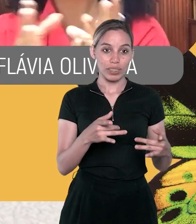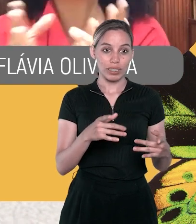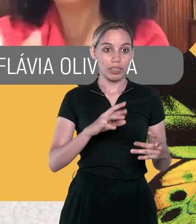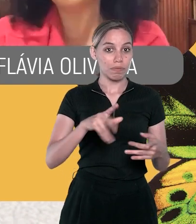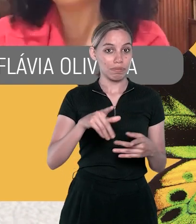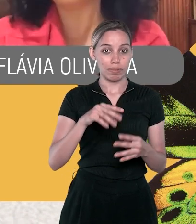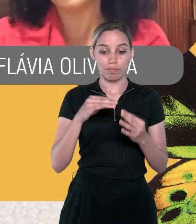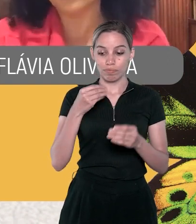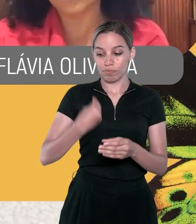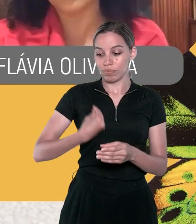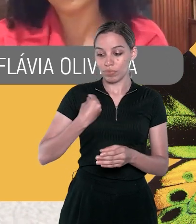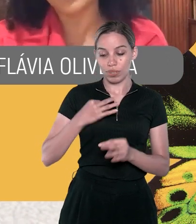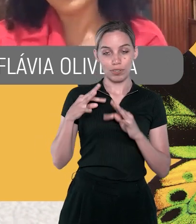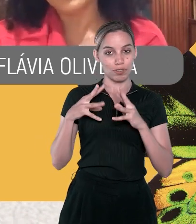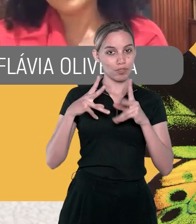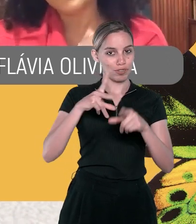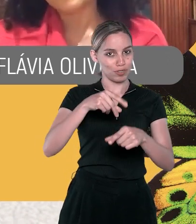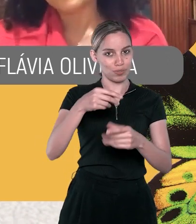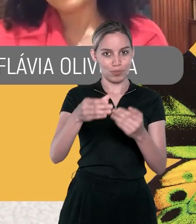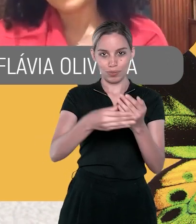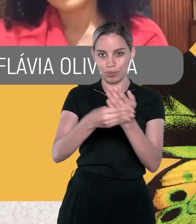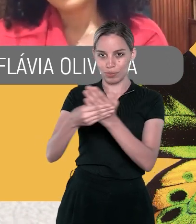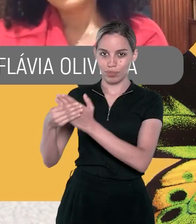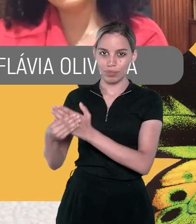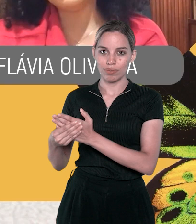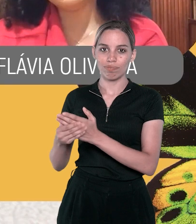em todos os desfechos.